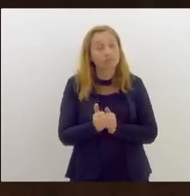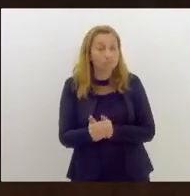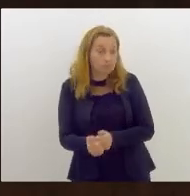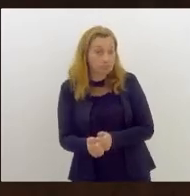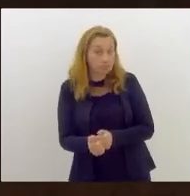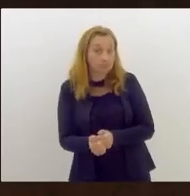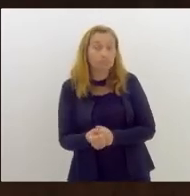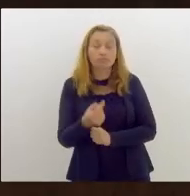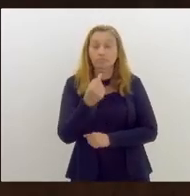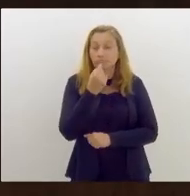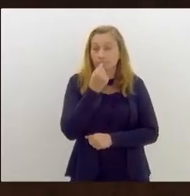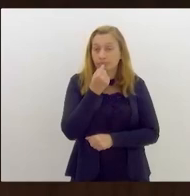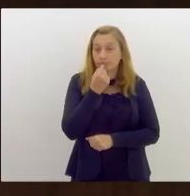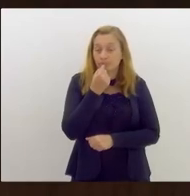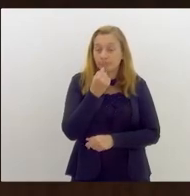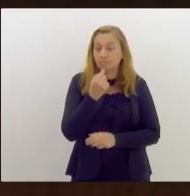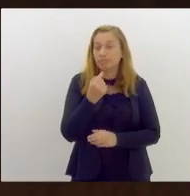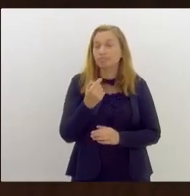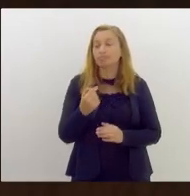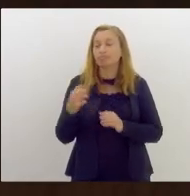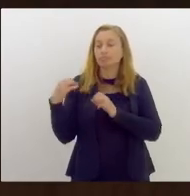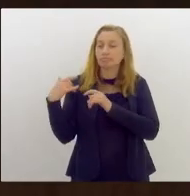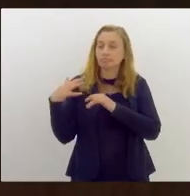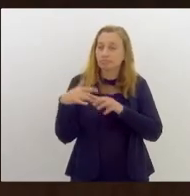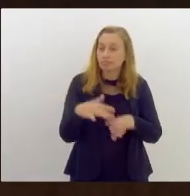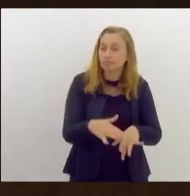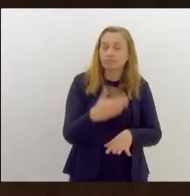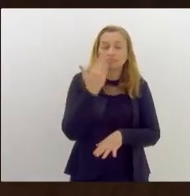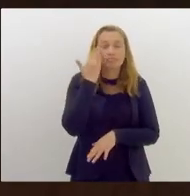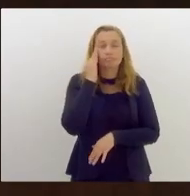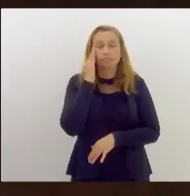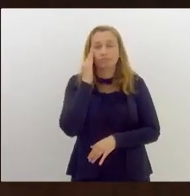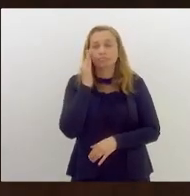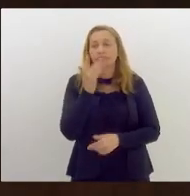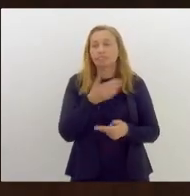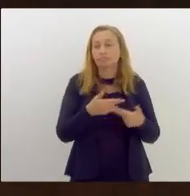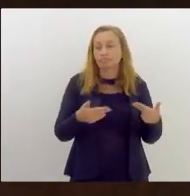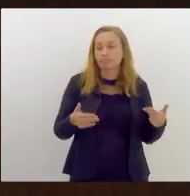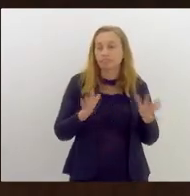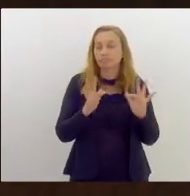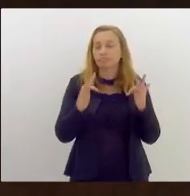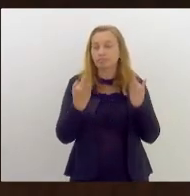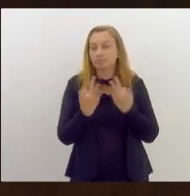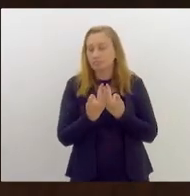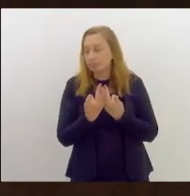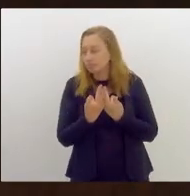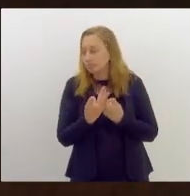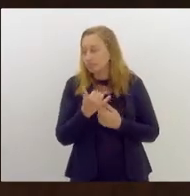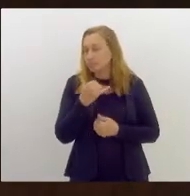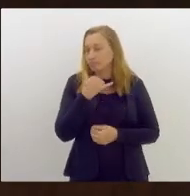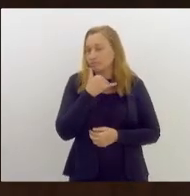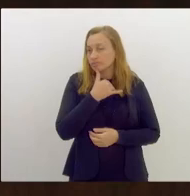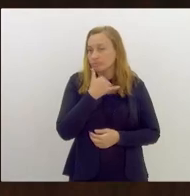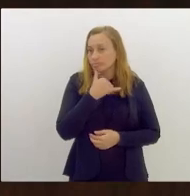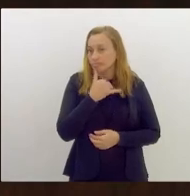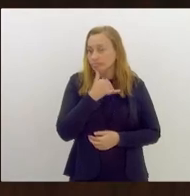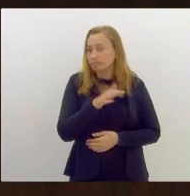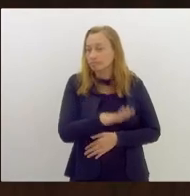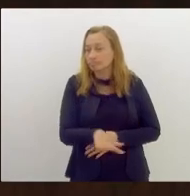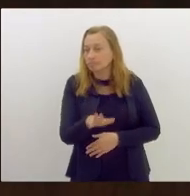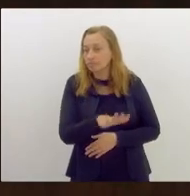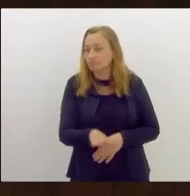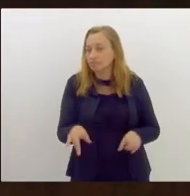de muito perto essa ocupação entendendo que há muitas famílias muitas mulheres e crianças